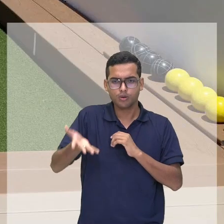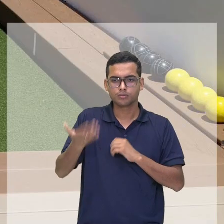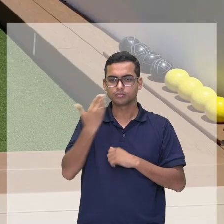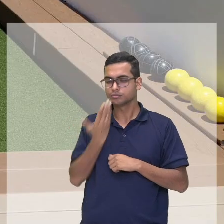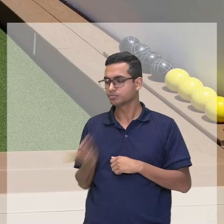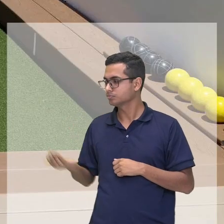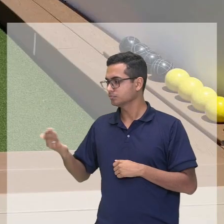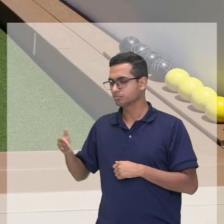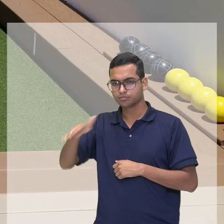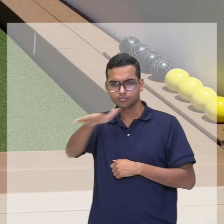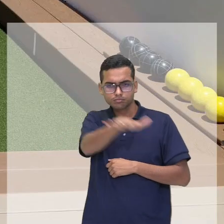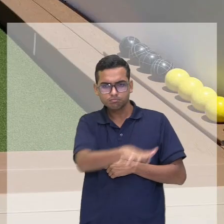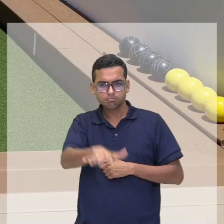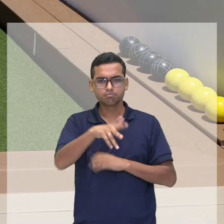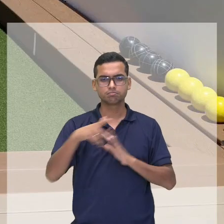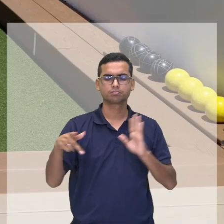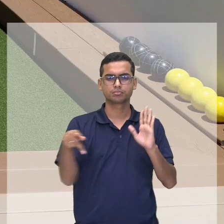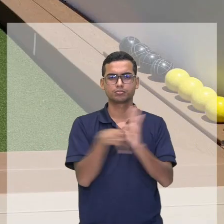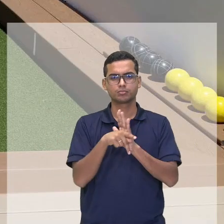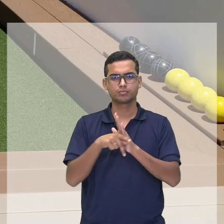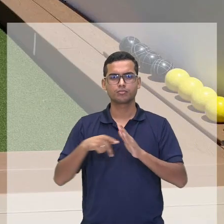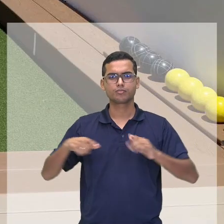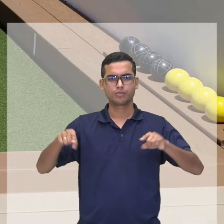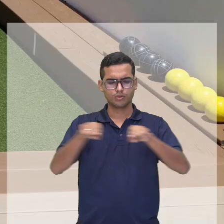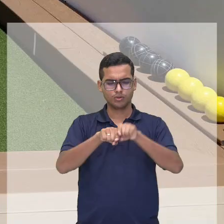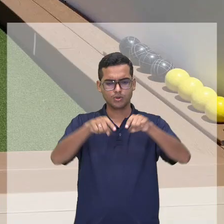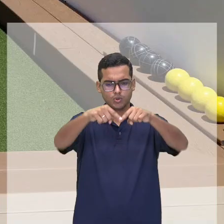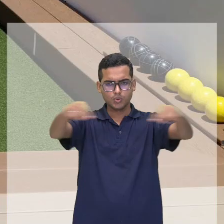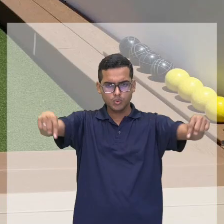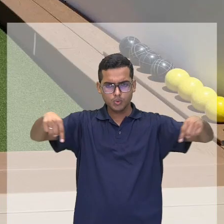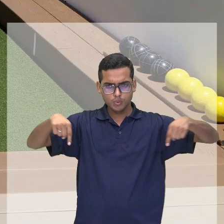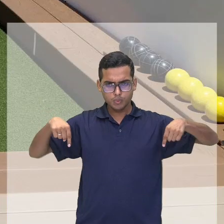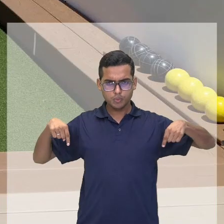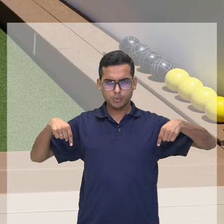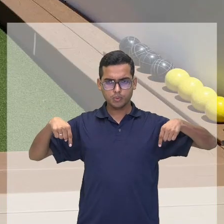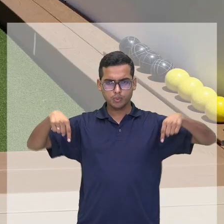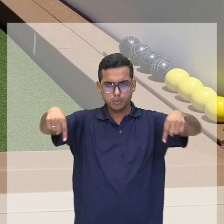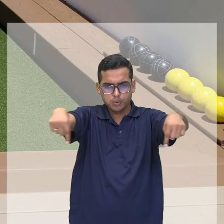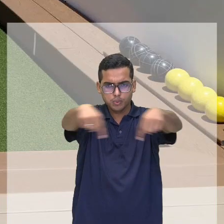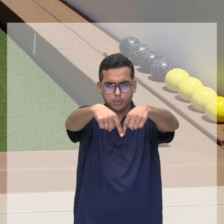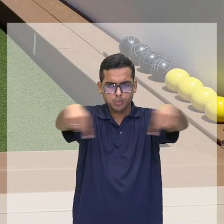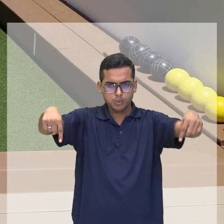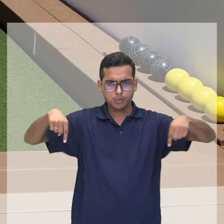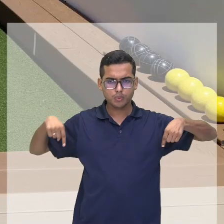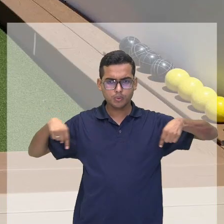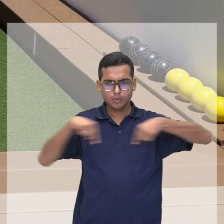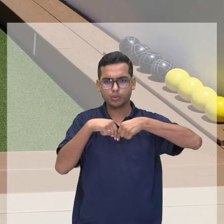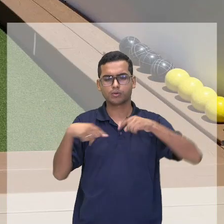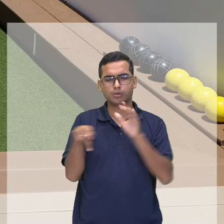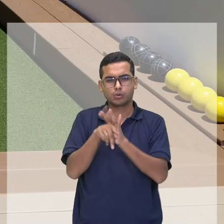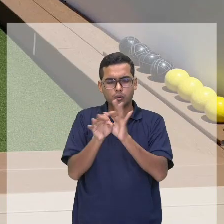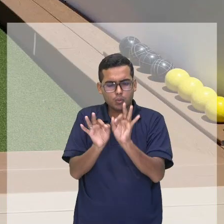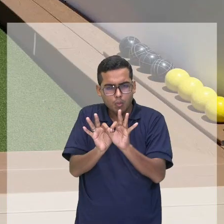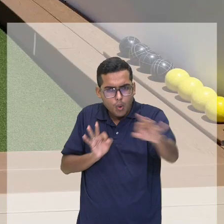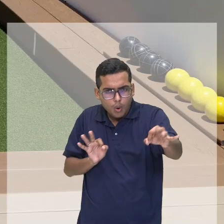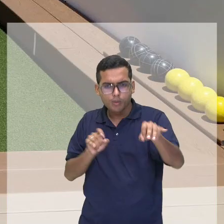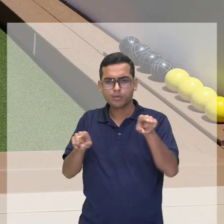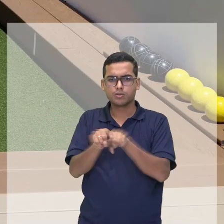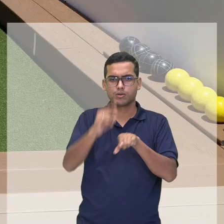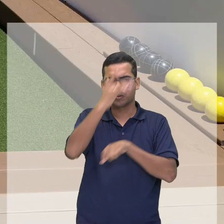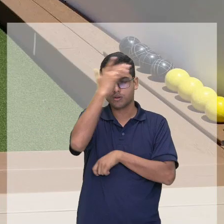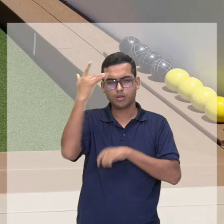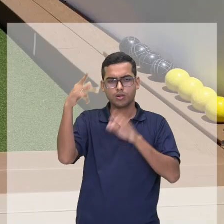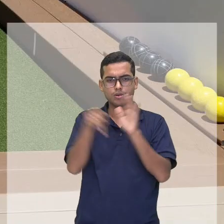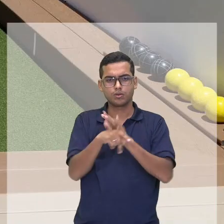área retangular, assim, bem comprida, e aí os jogadores se posicionam, você